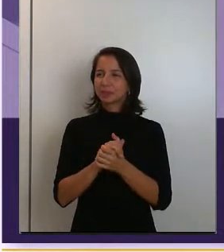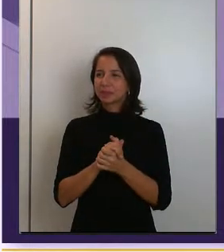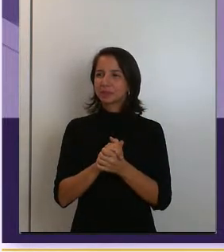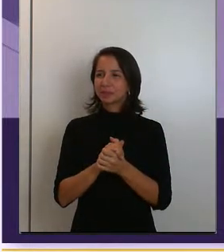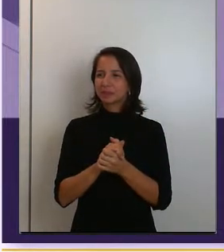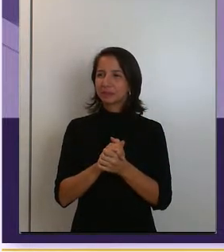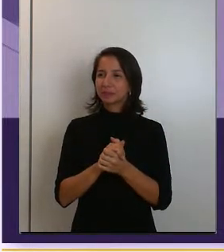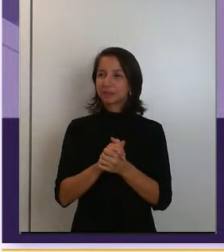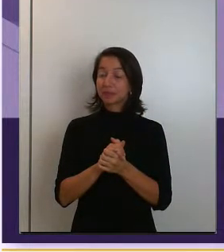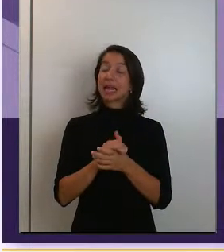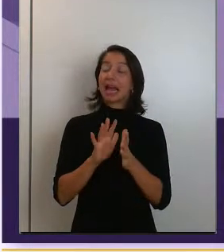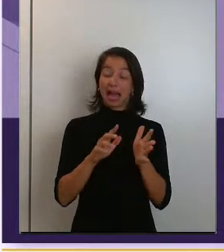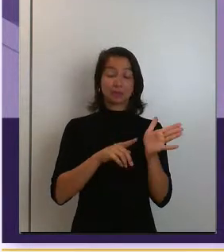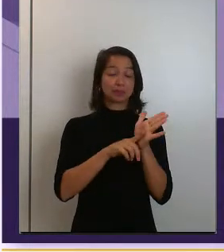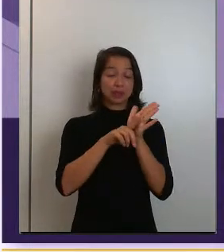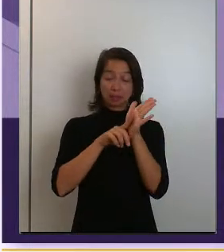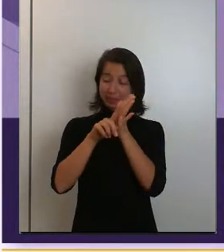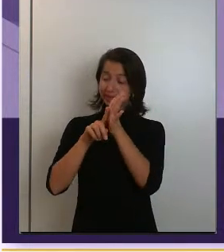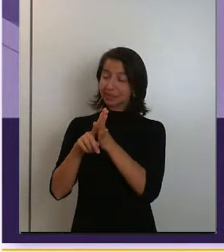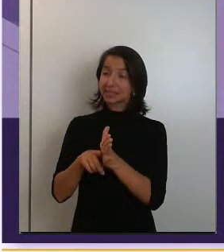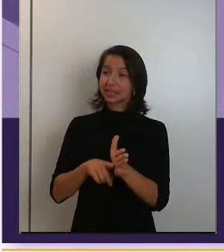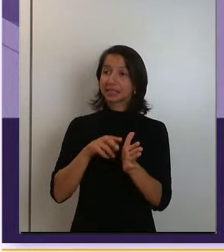os resultados de pesquisa...